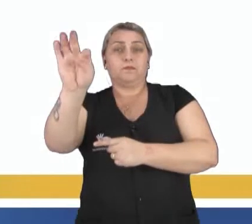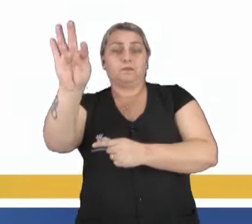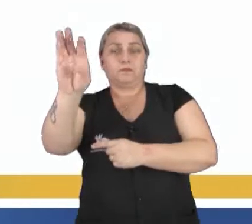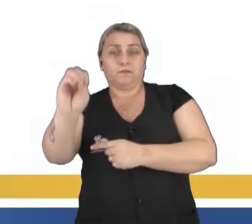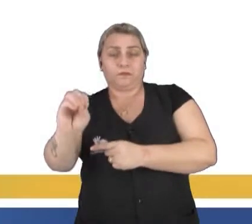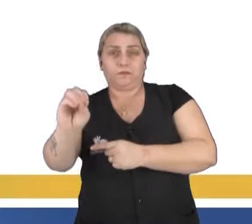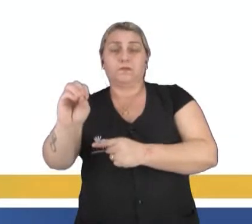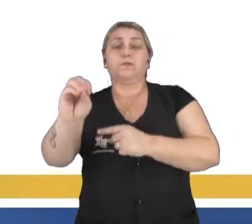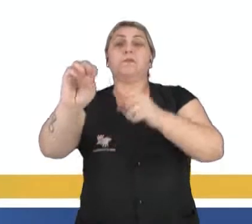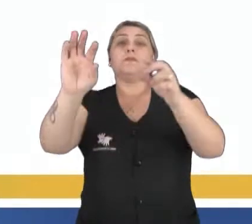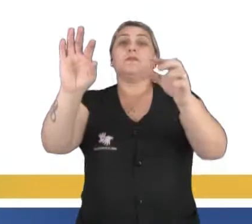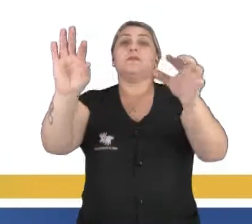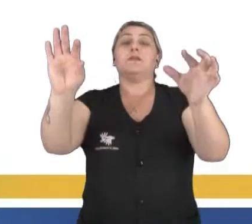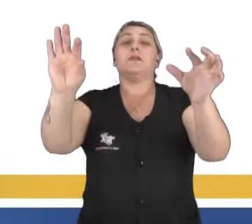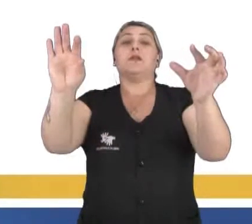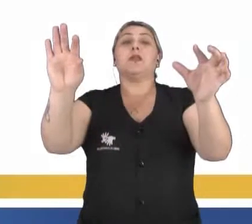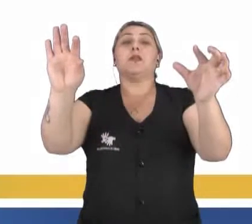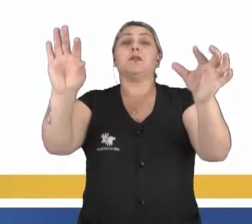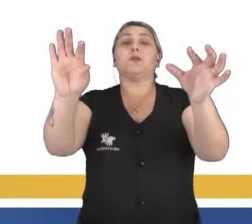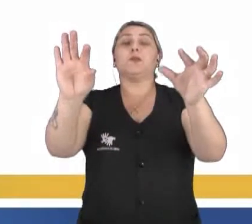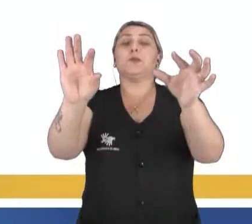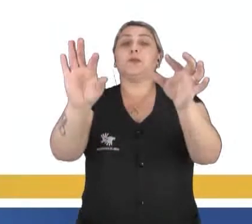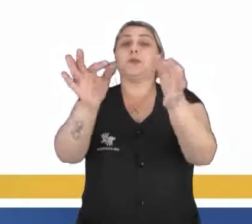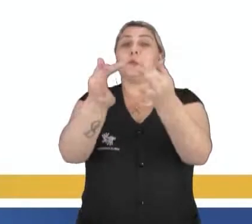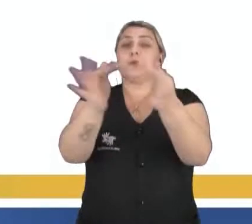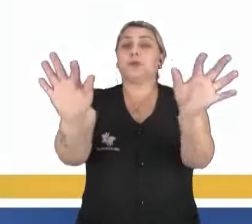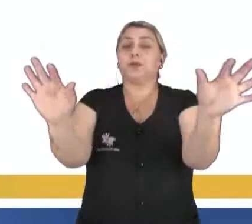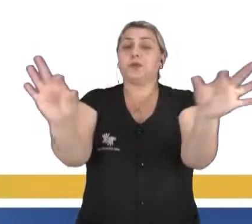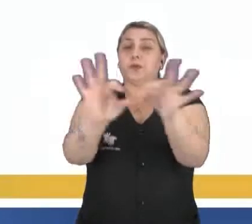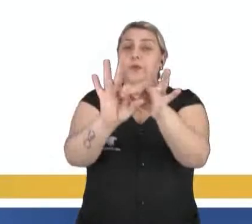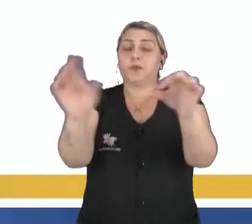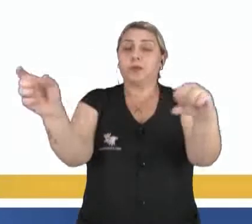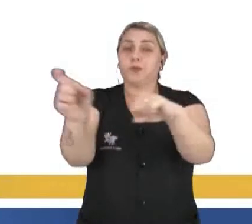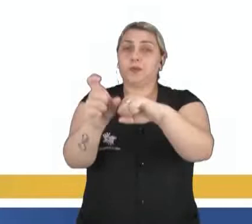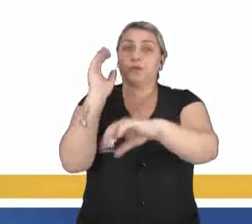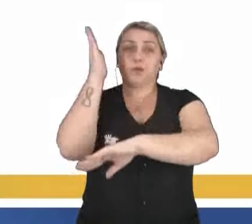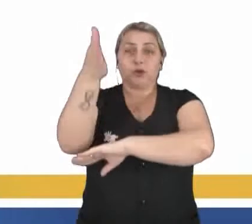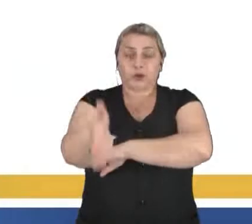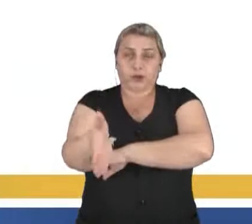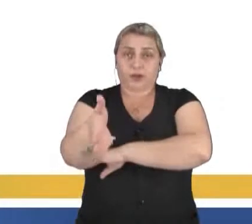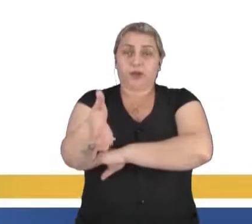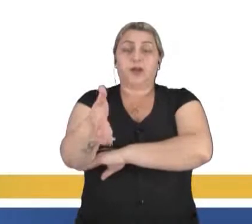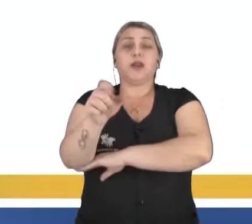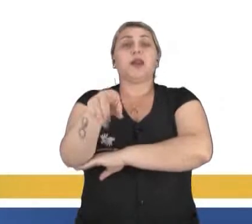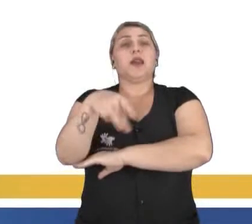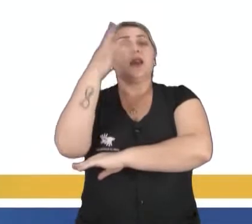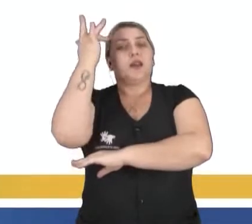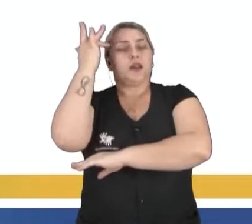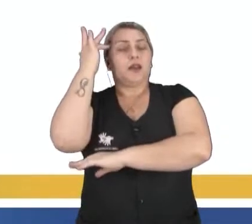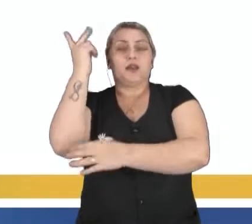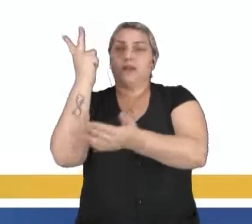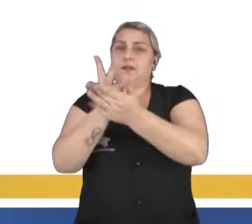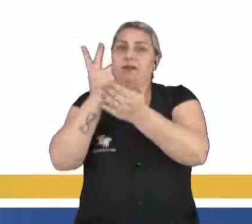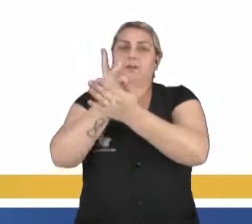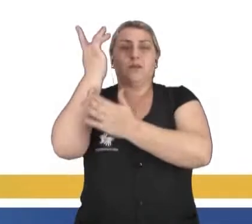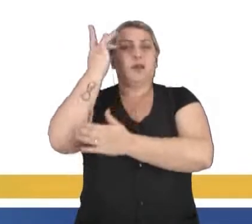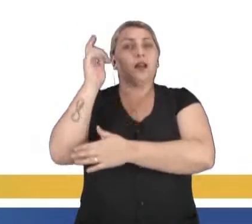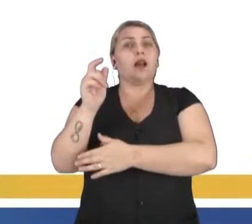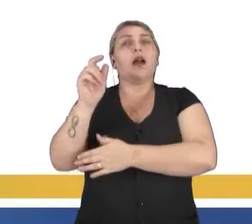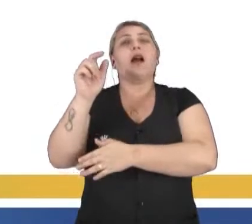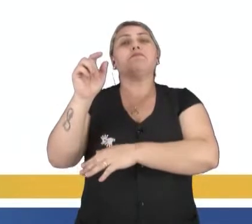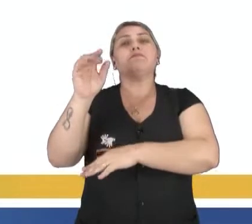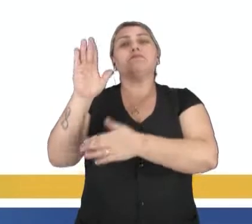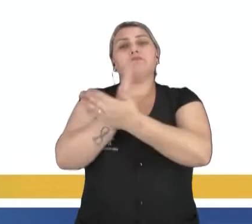subordinada, substantiva, objetiva, direta, tá bom? Porque quem acha sempre vai achar alguma coisa, tá